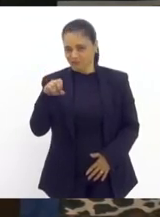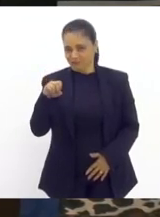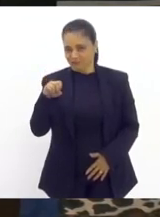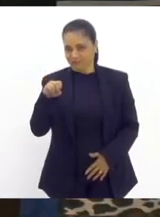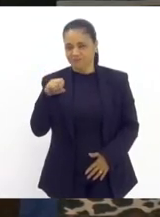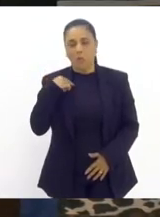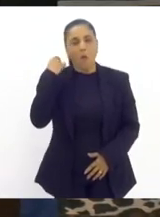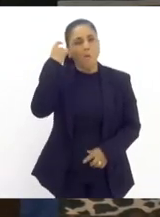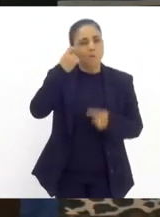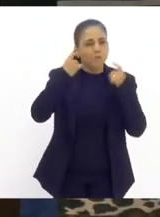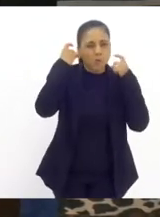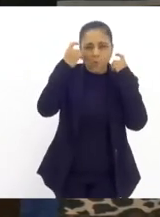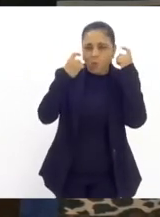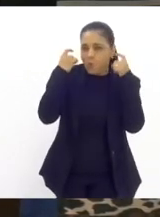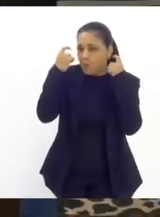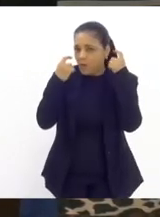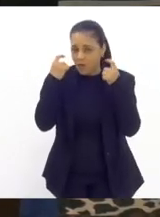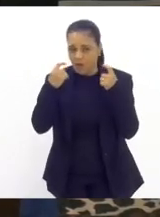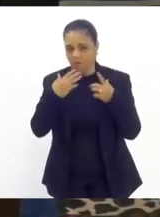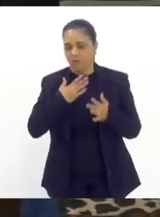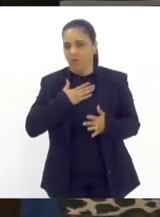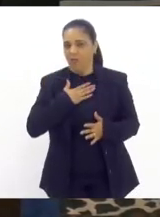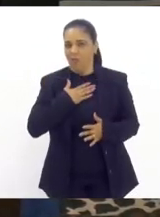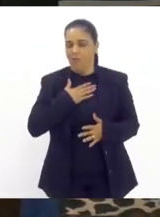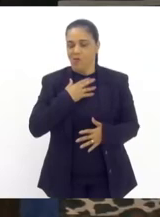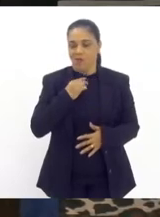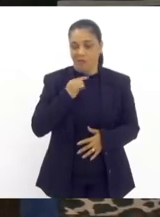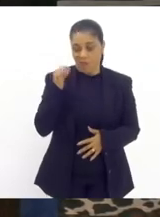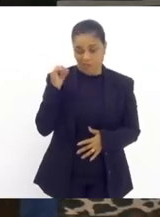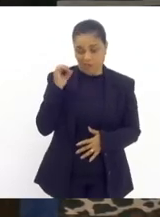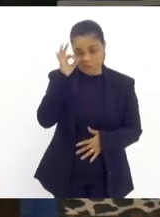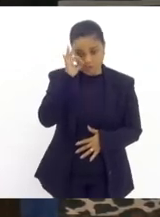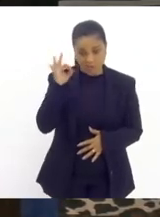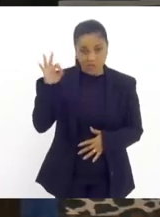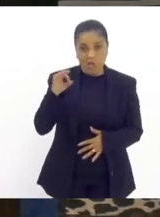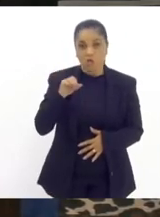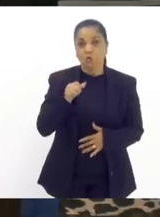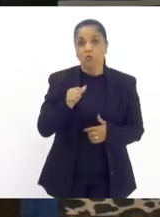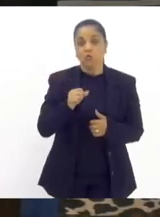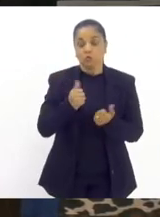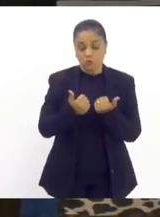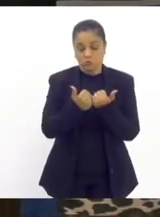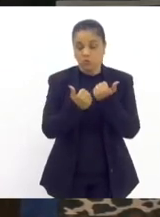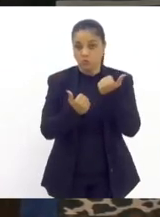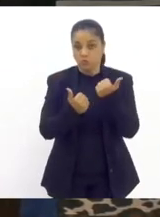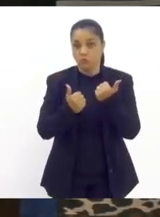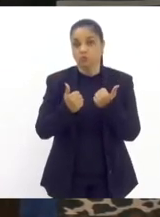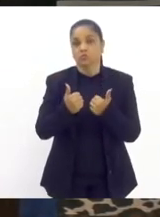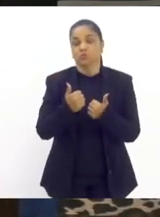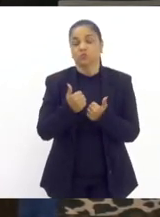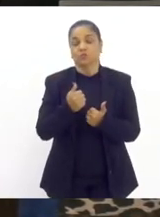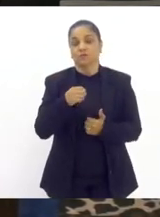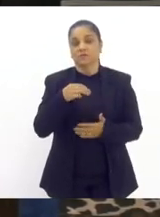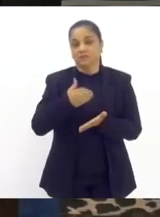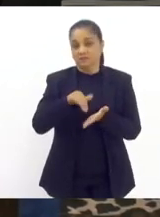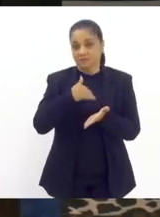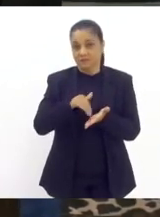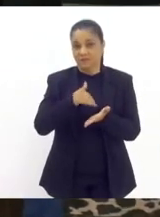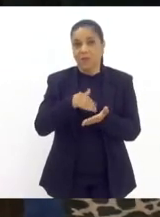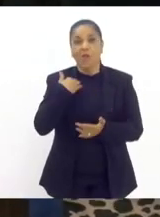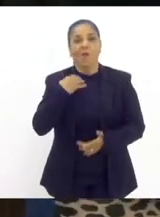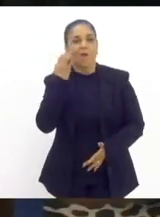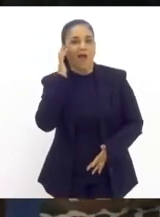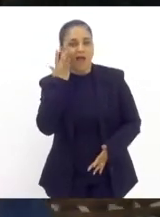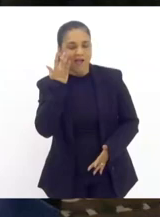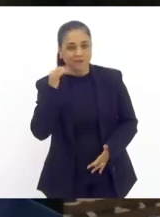com uma preocupação senhor presidente já que ele é o subsecretário Eu acho que o Bernardo Rossi vai cair